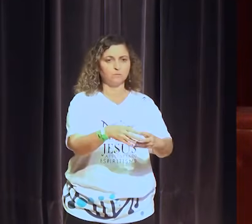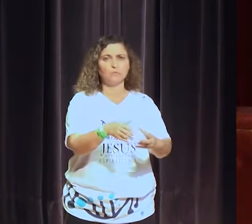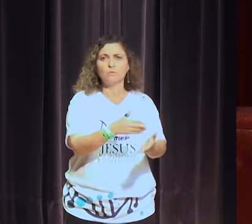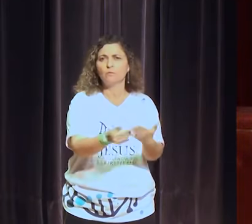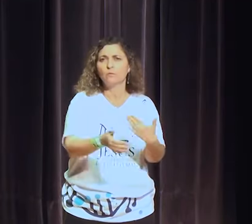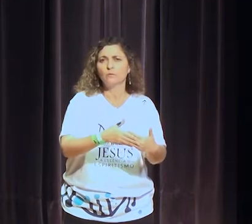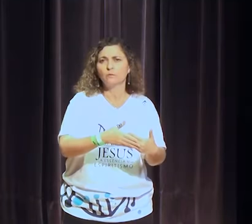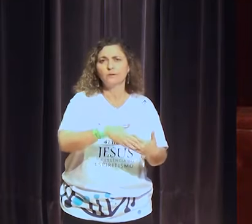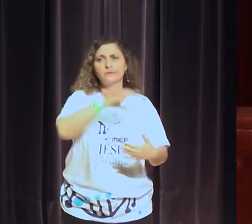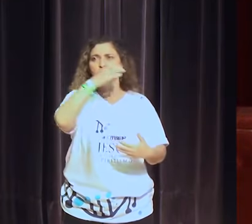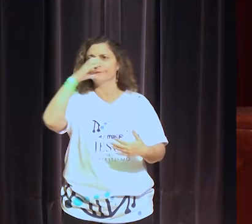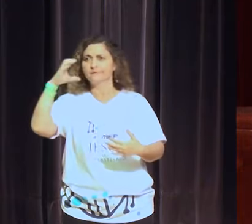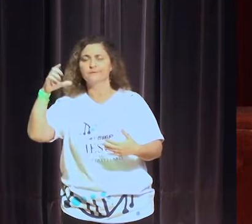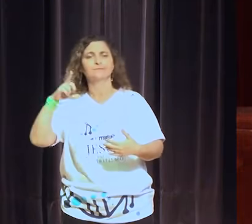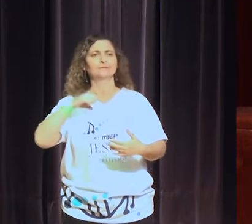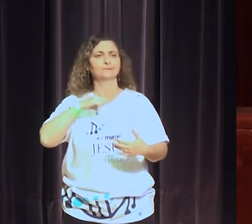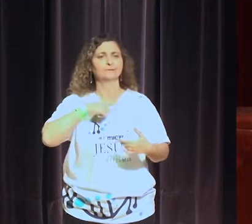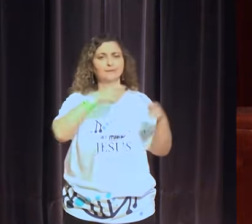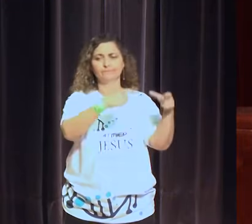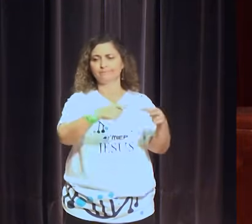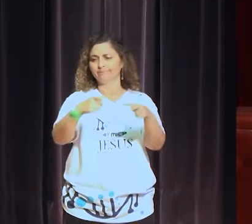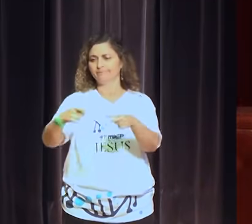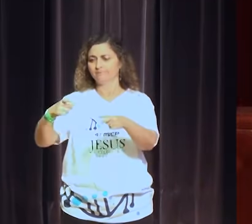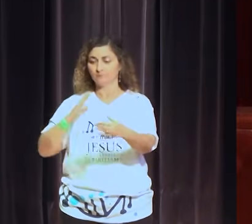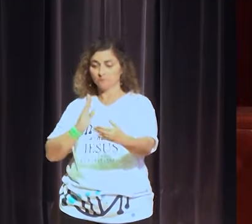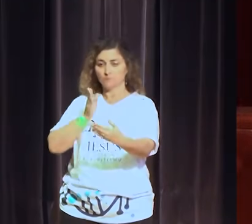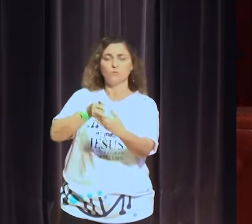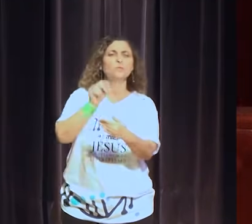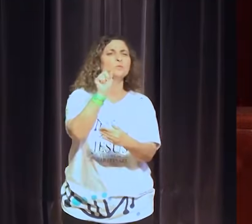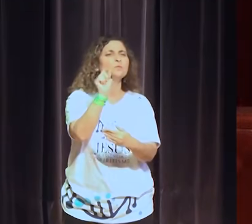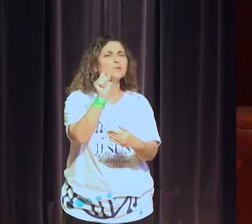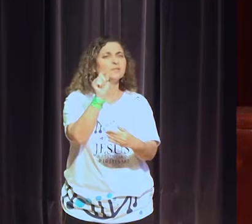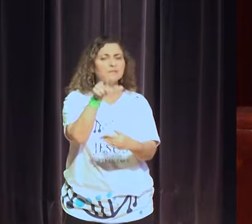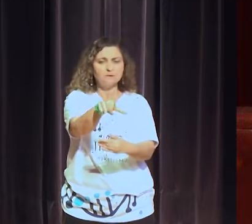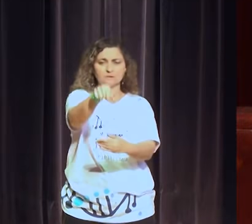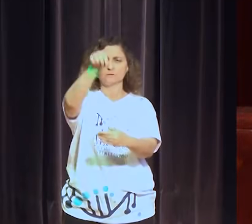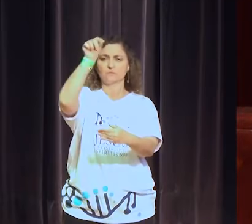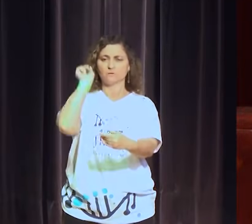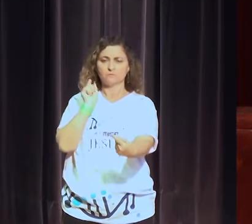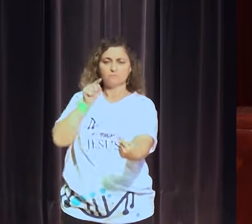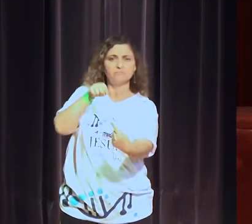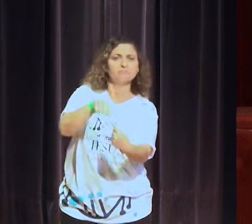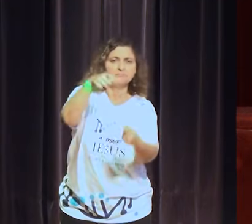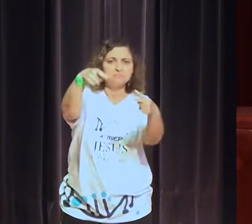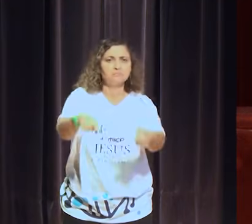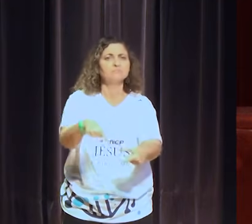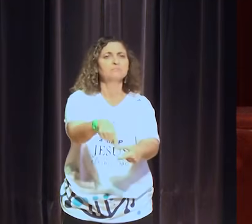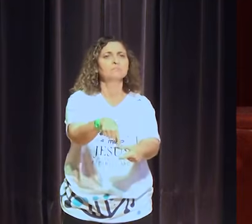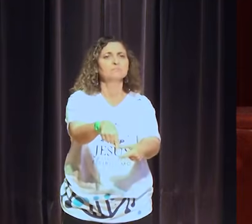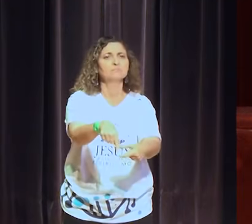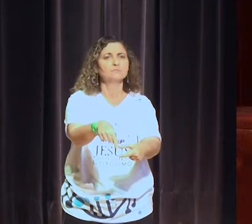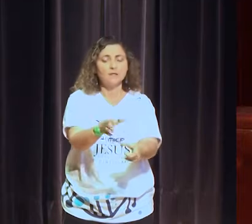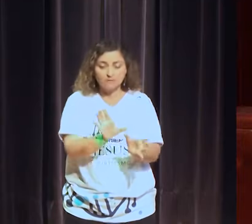do conhecimento definem um objeto. Agora, o que é definir um objeto? É circunscrever um campo de análise.